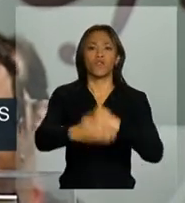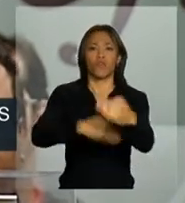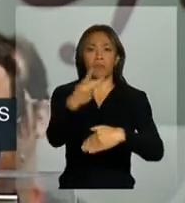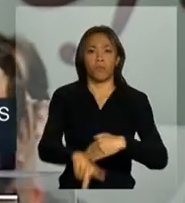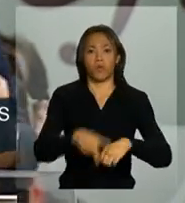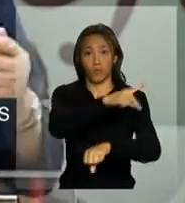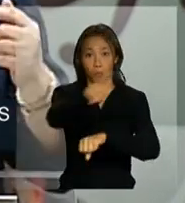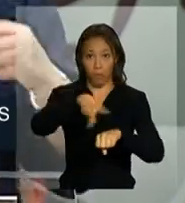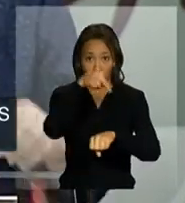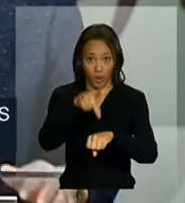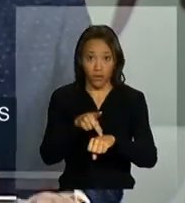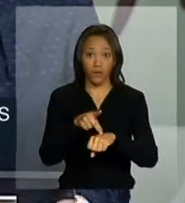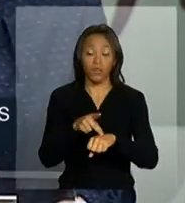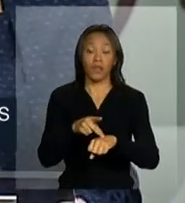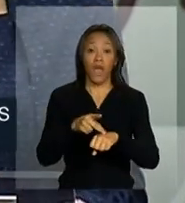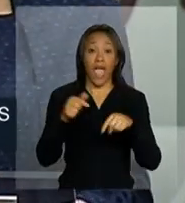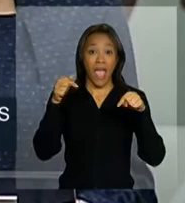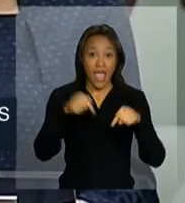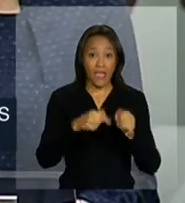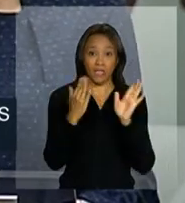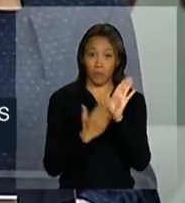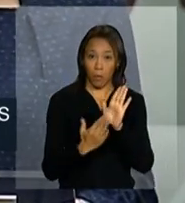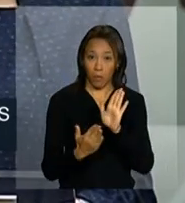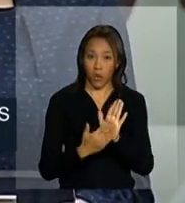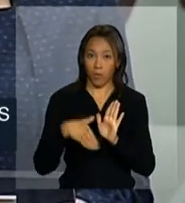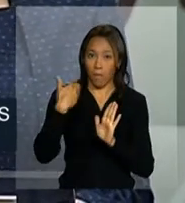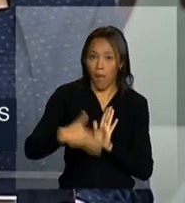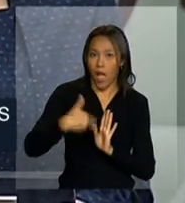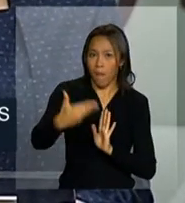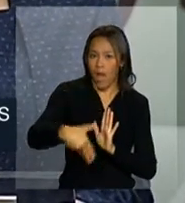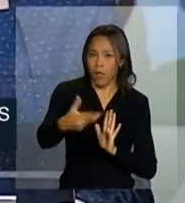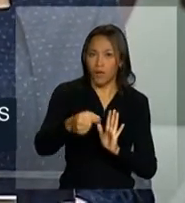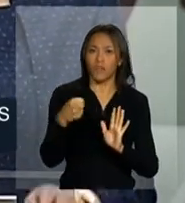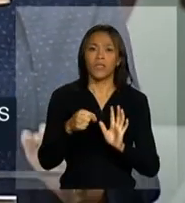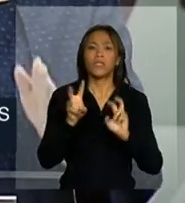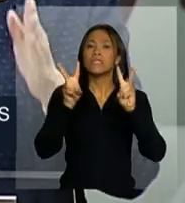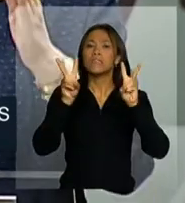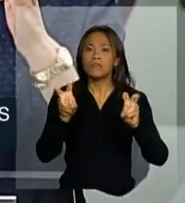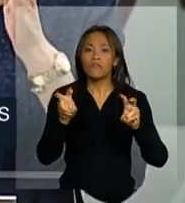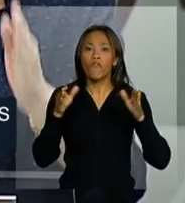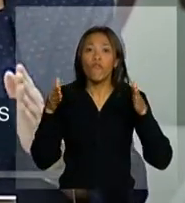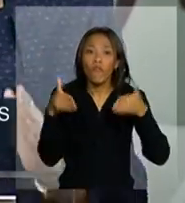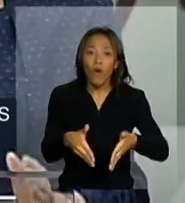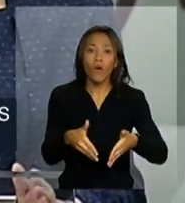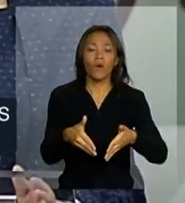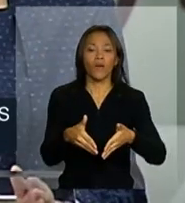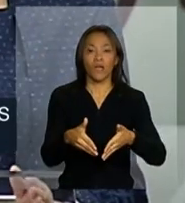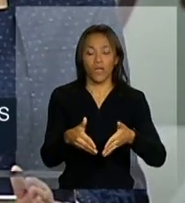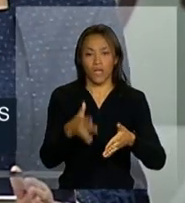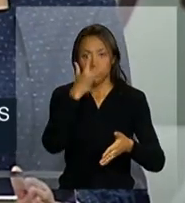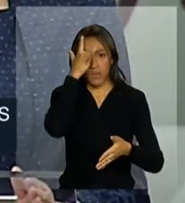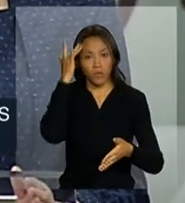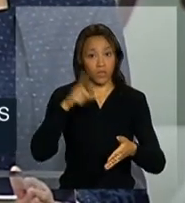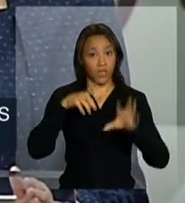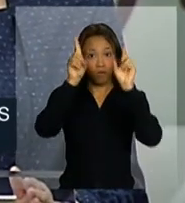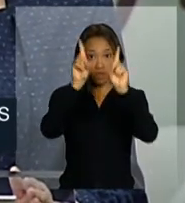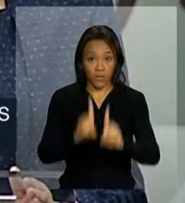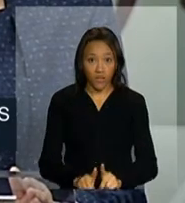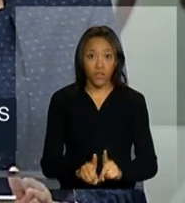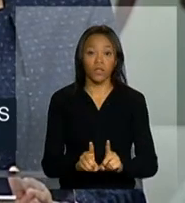país, essas ações que tratam das pessoas com